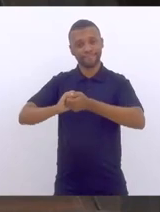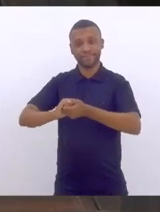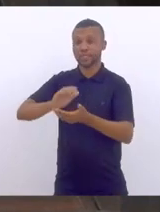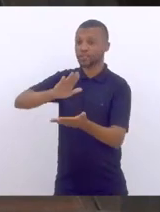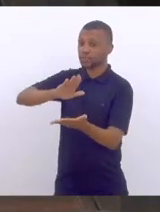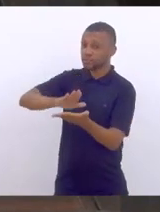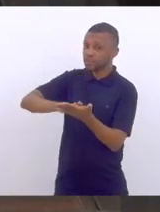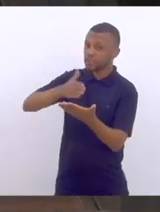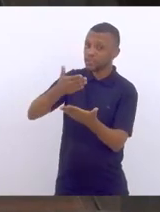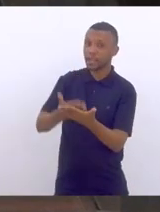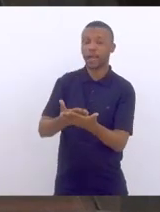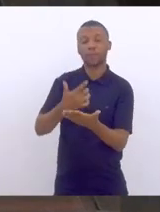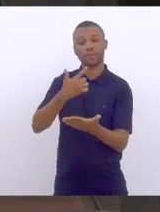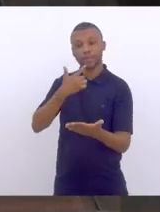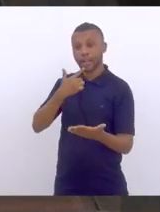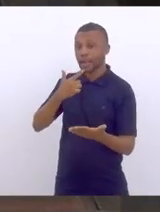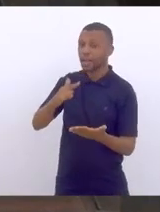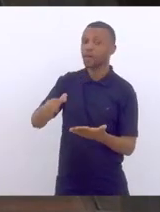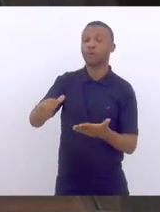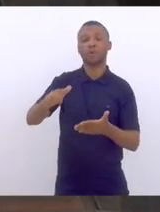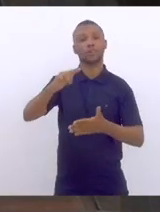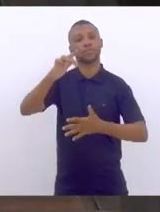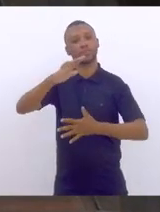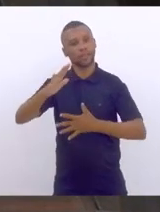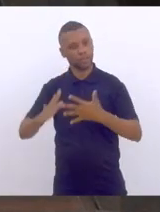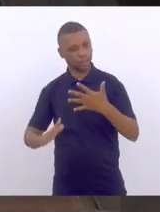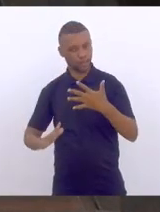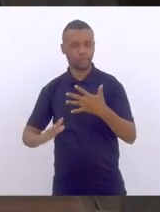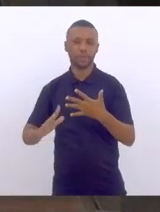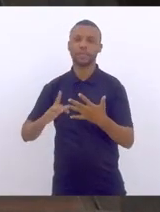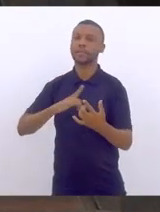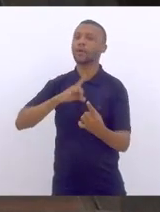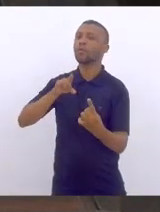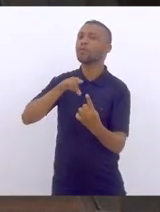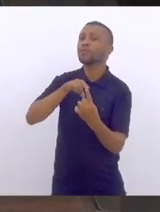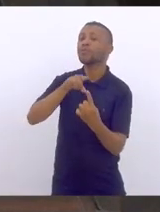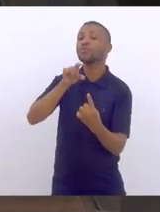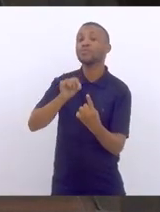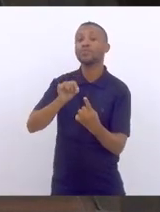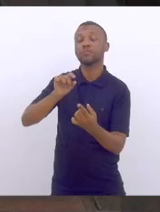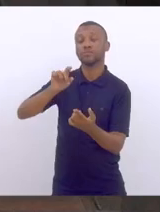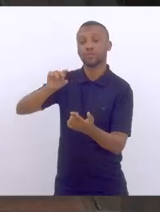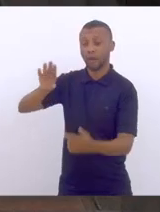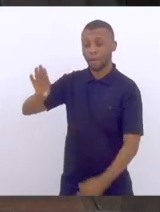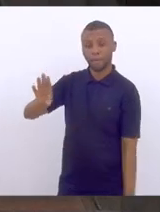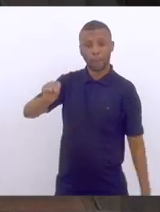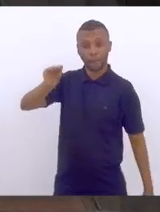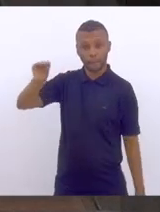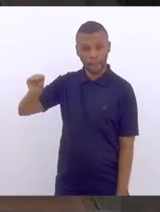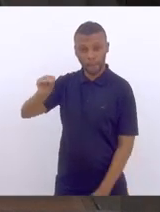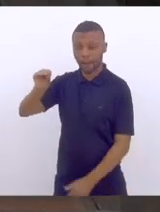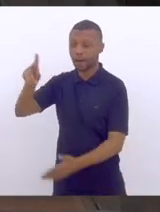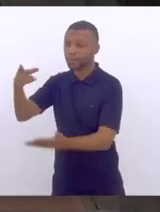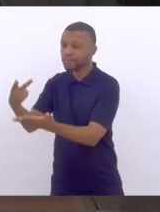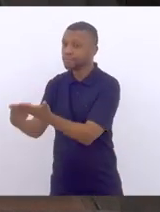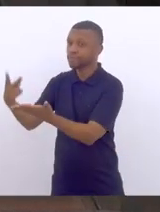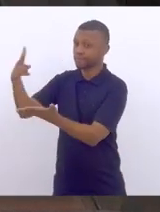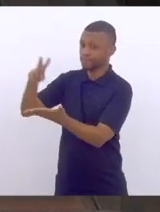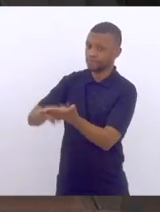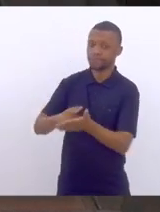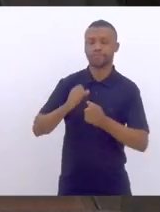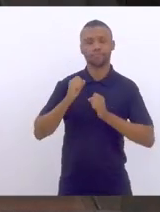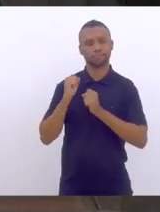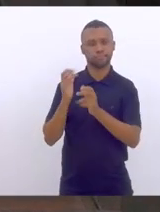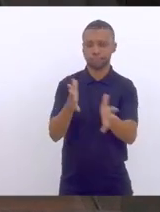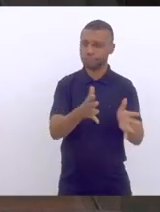da linguagem de Libras, que leva a nossa voz aos deficientes auditivos.